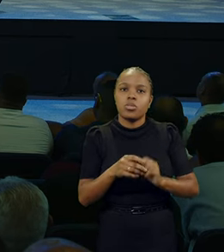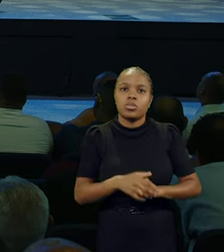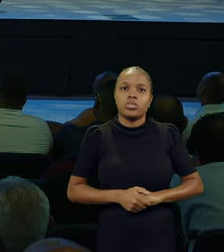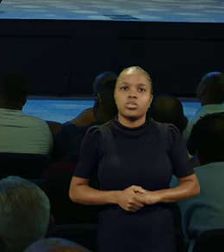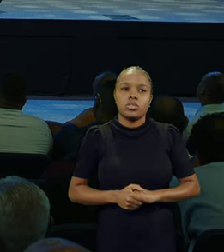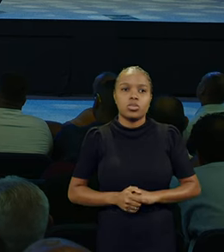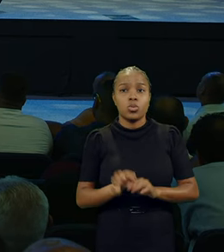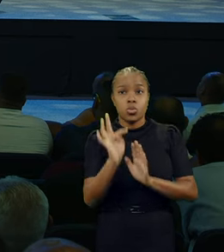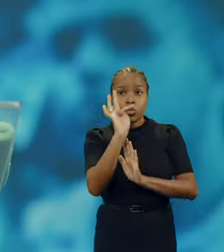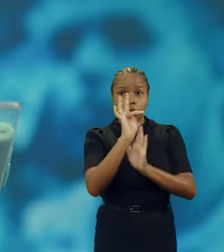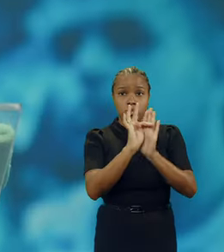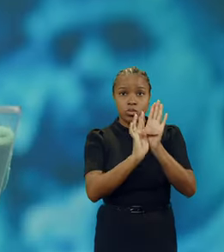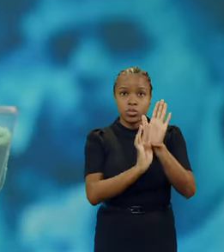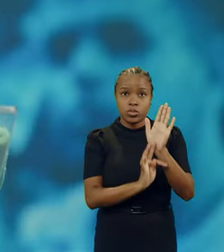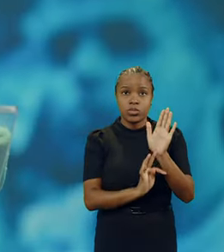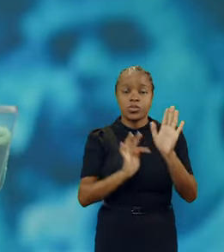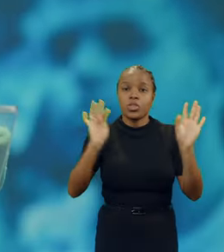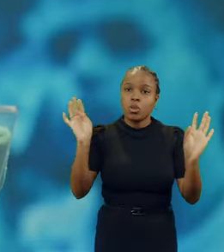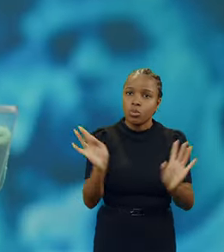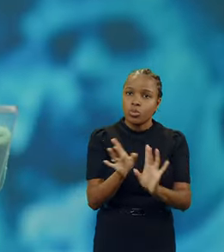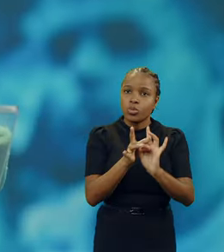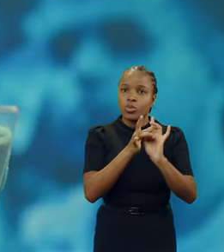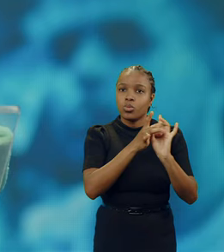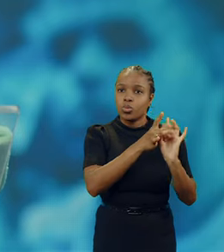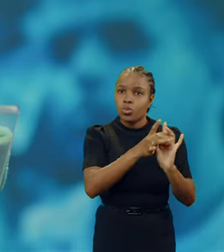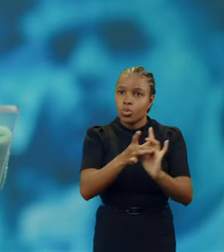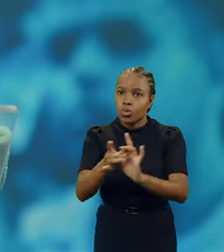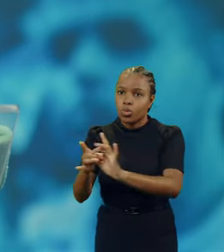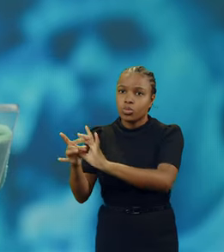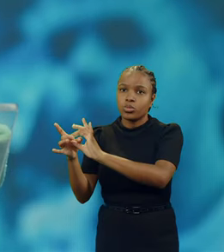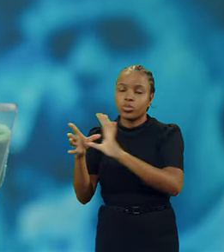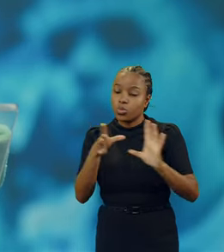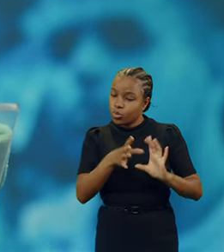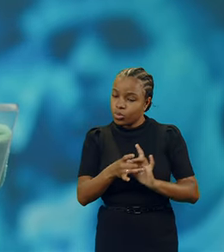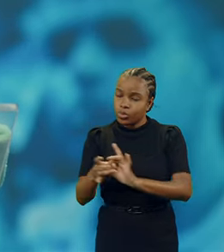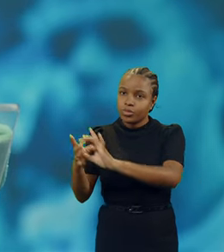o que o texto, com o seu contexto, está dizendo.